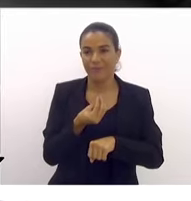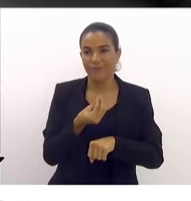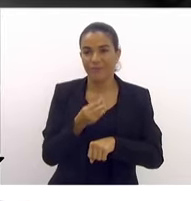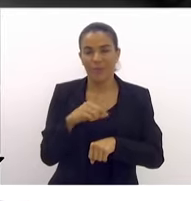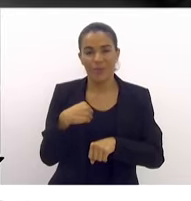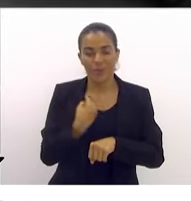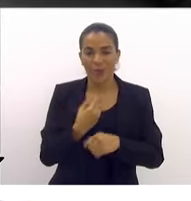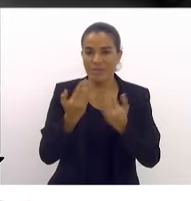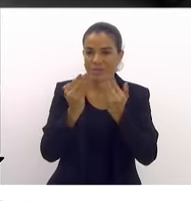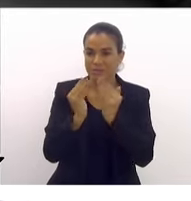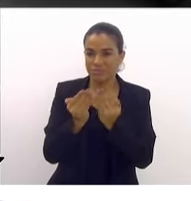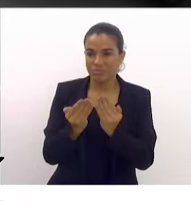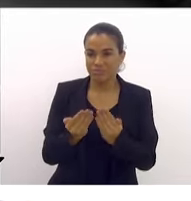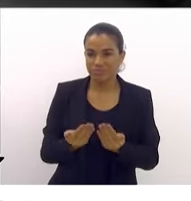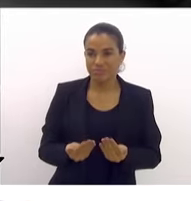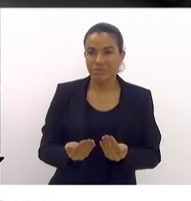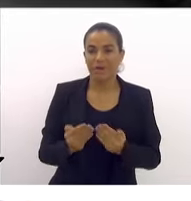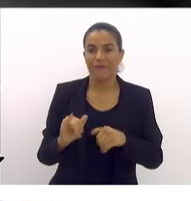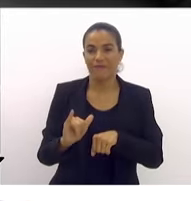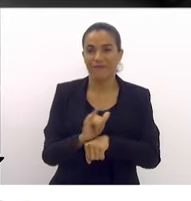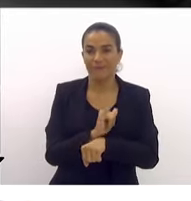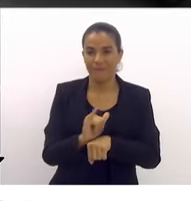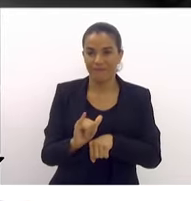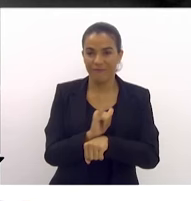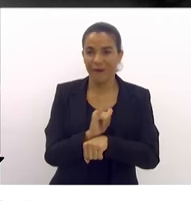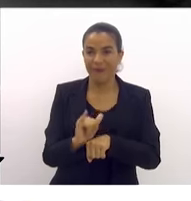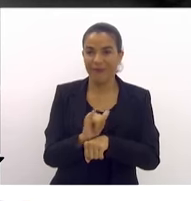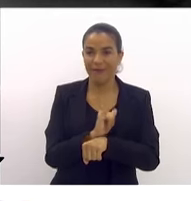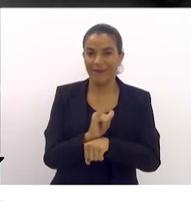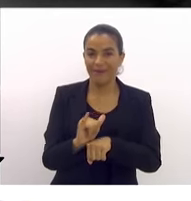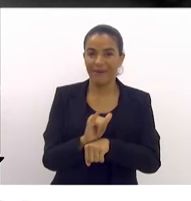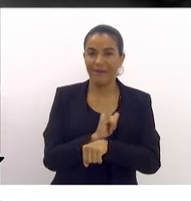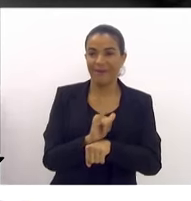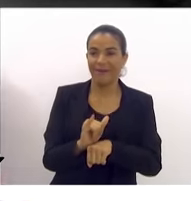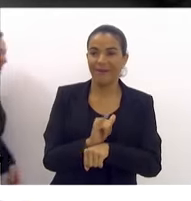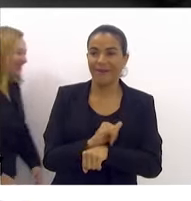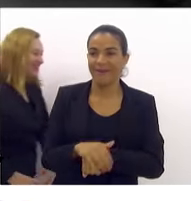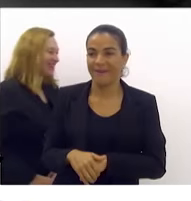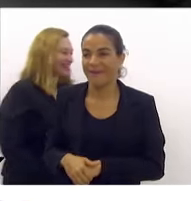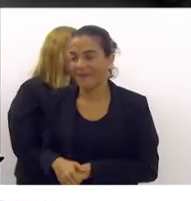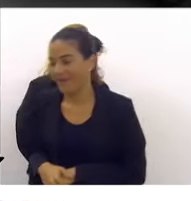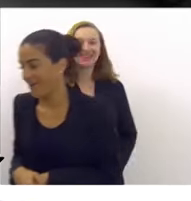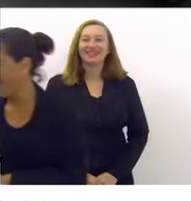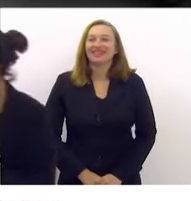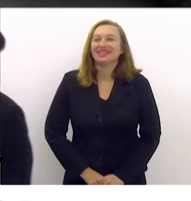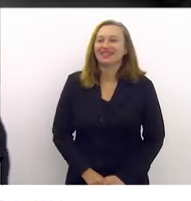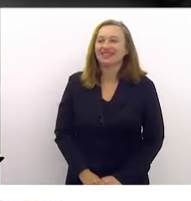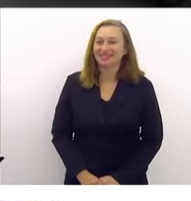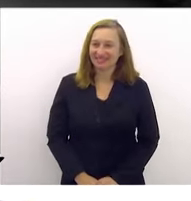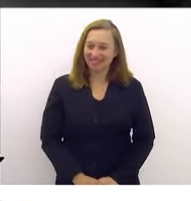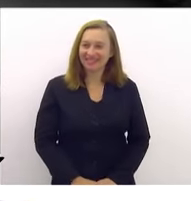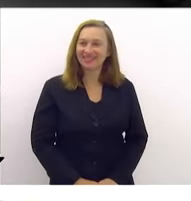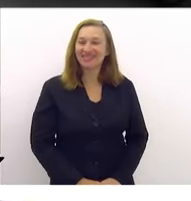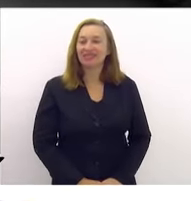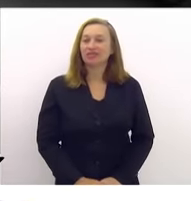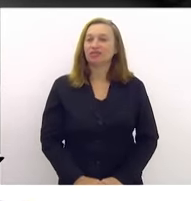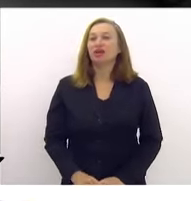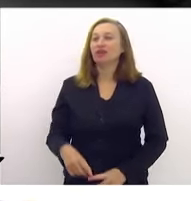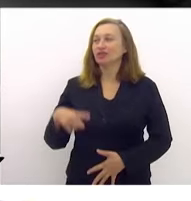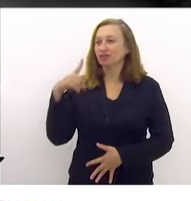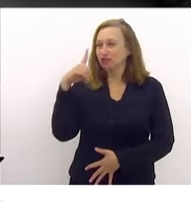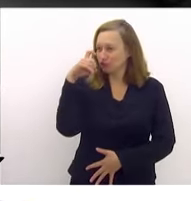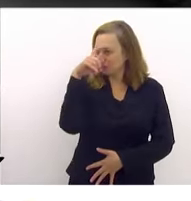nós analisamos forma e não mérito. Se bem que seja sempre muito